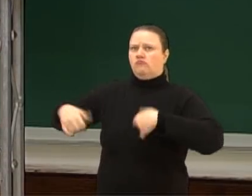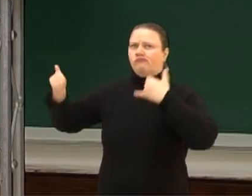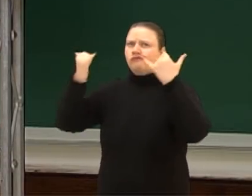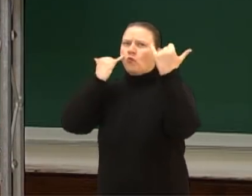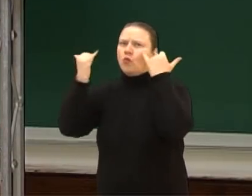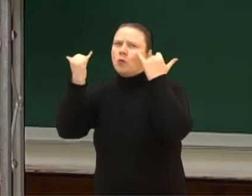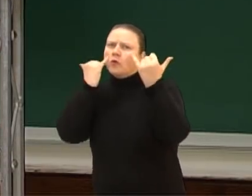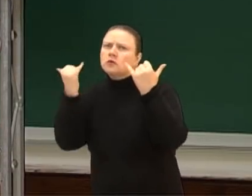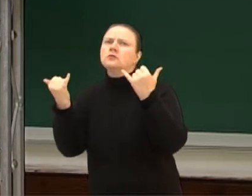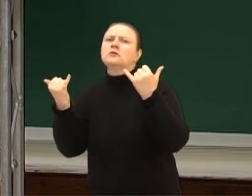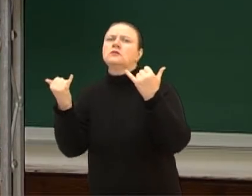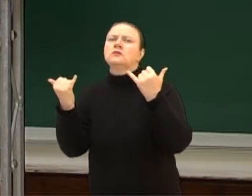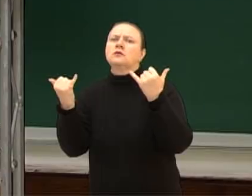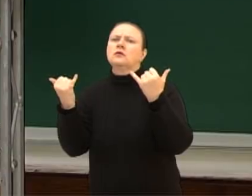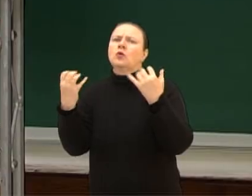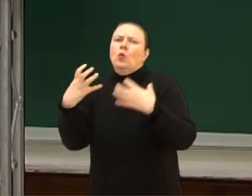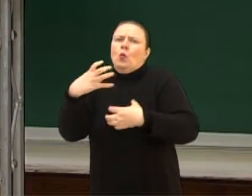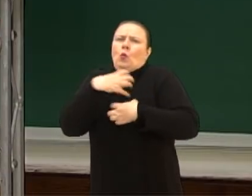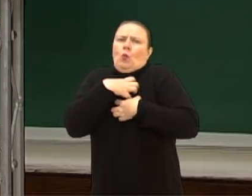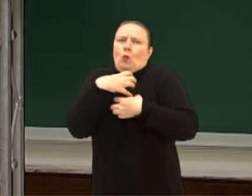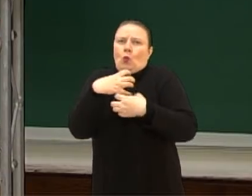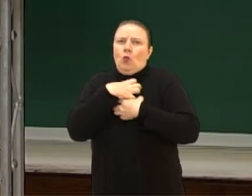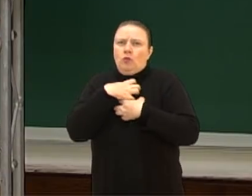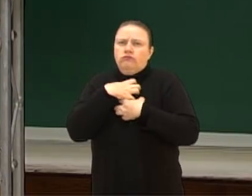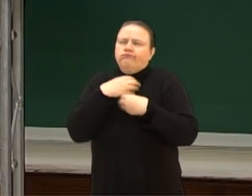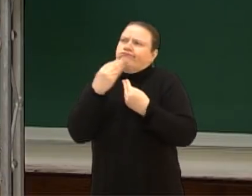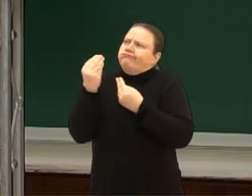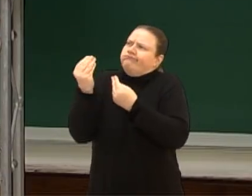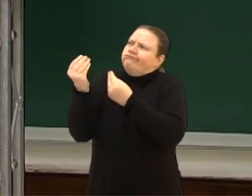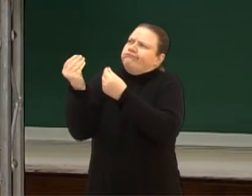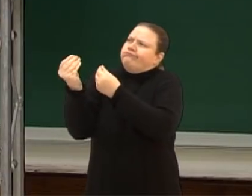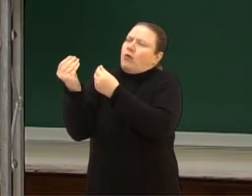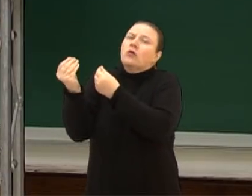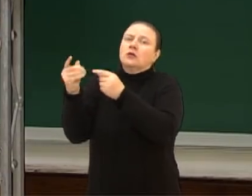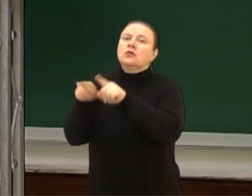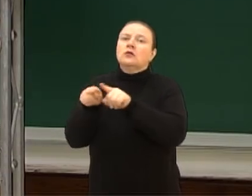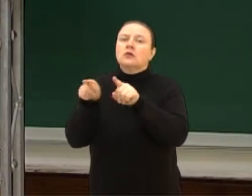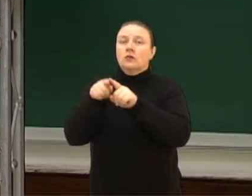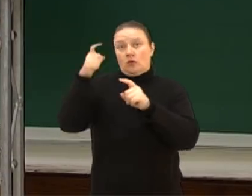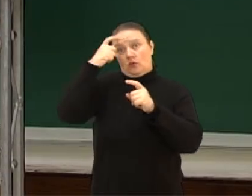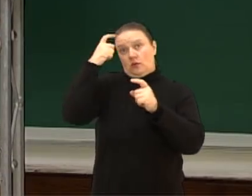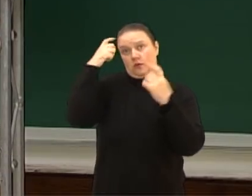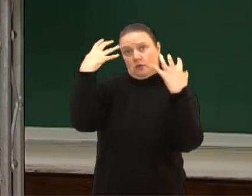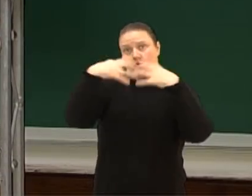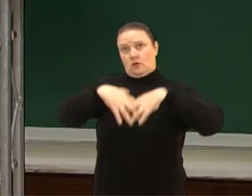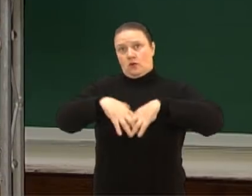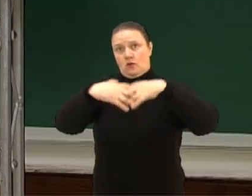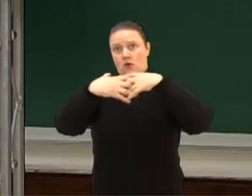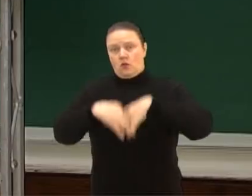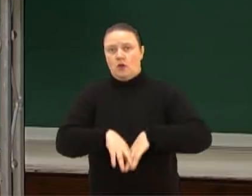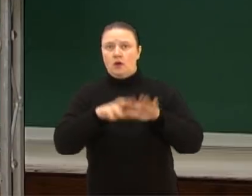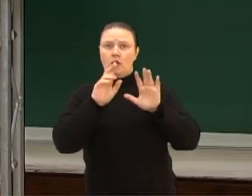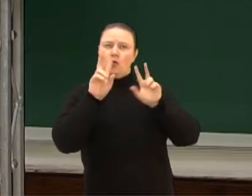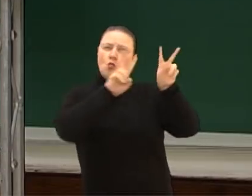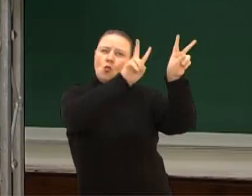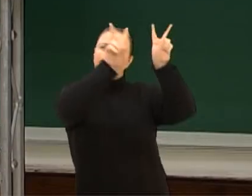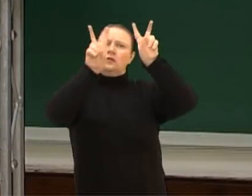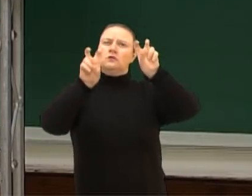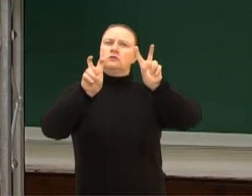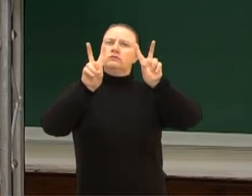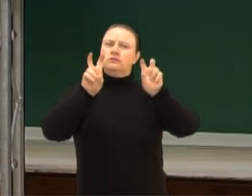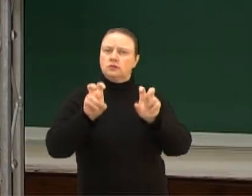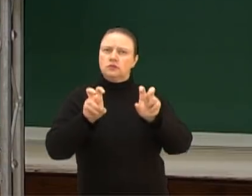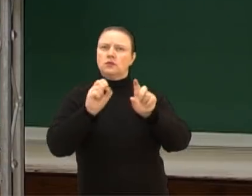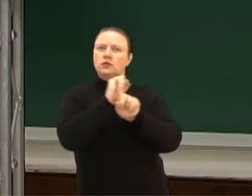dados, algumas informações sobre o sentido. Refletimos também sobre um tema de bastante relevância social,